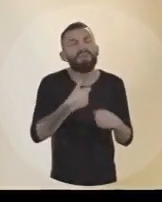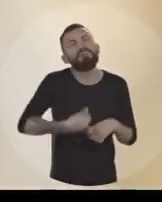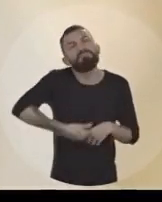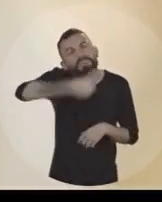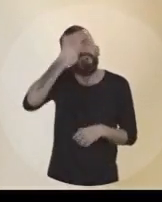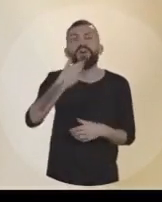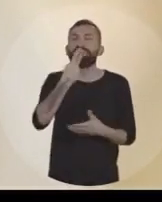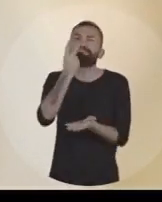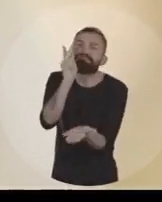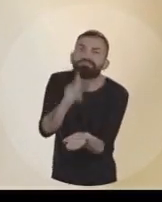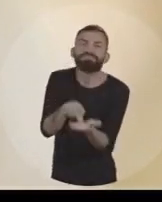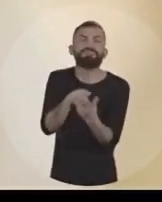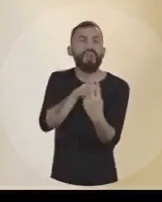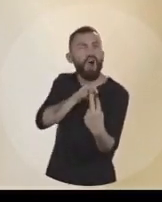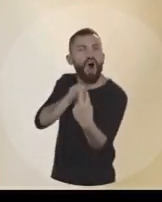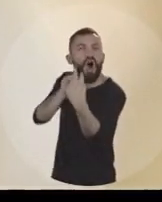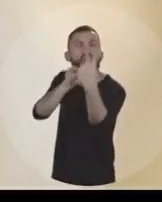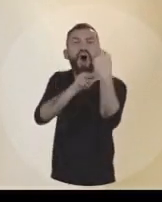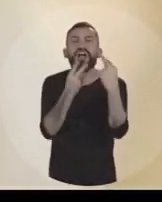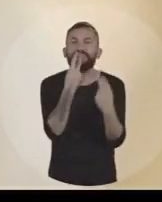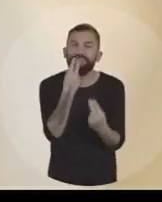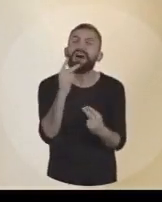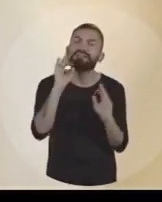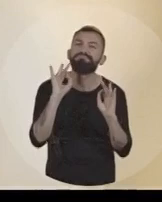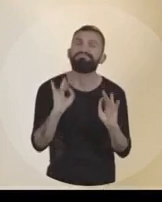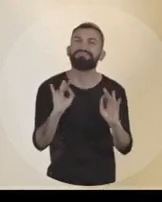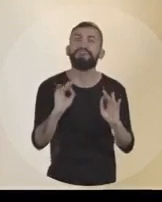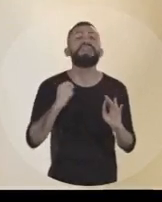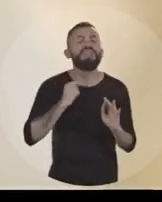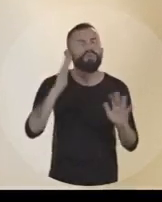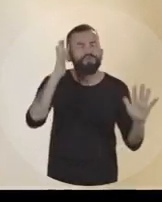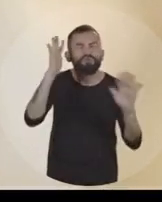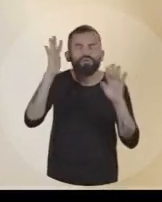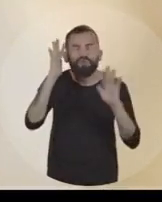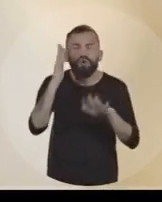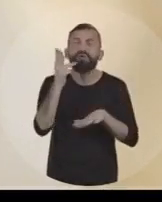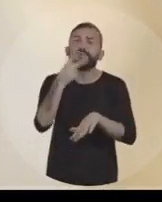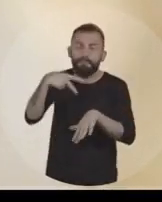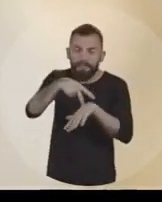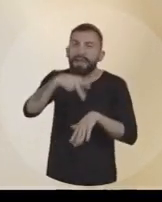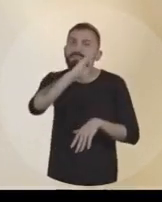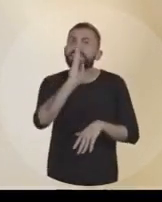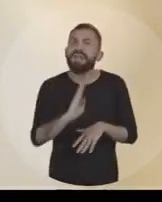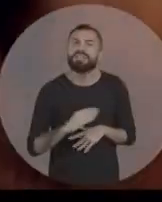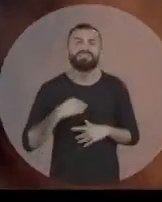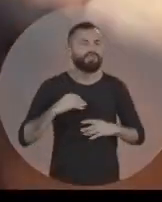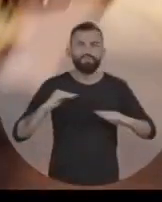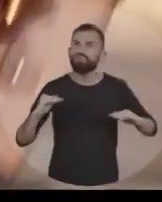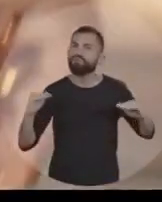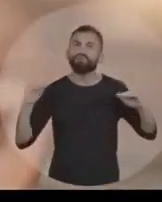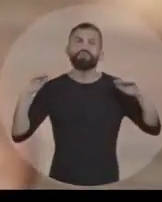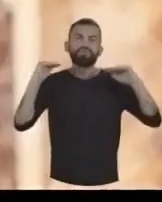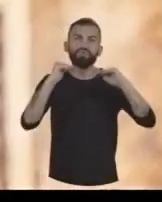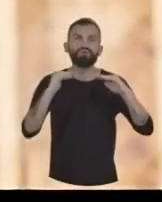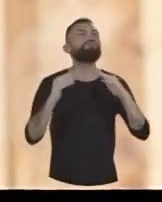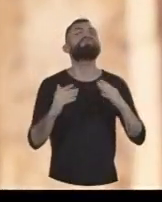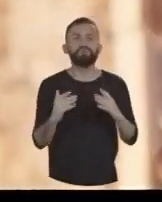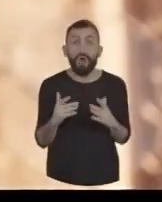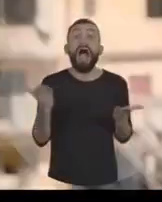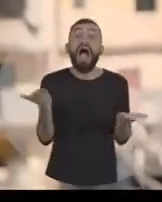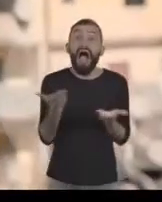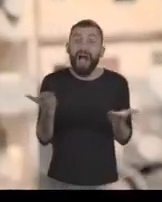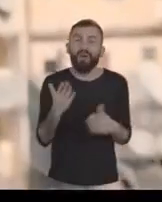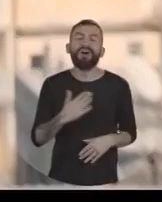com você, falando a verdade olho no olho. Sonho com um país mais justo e soberano. Nosso hino